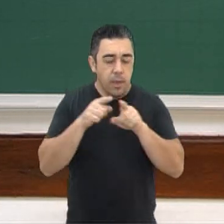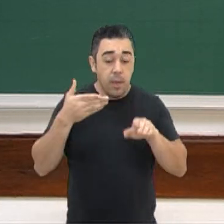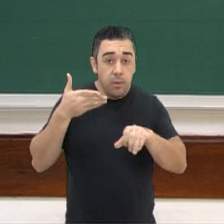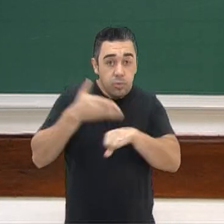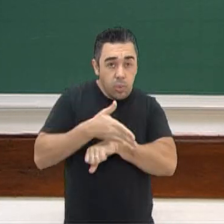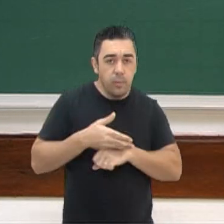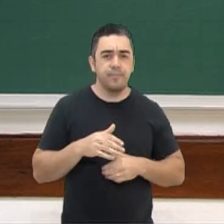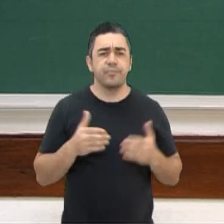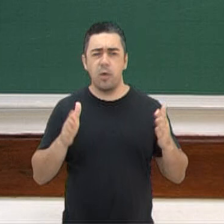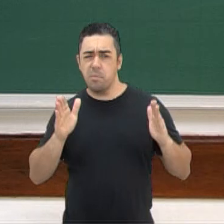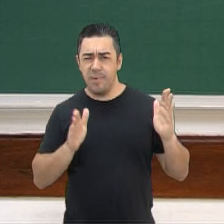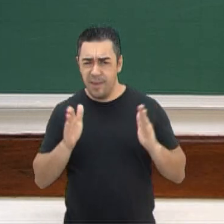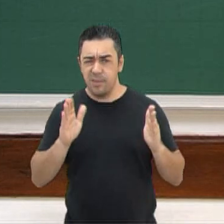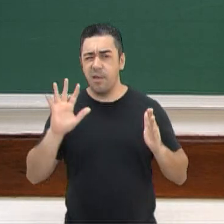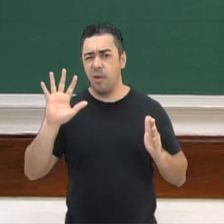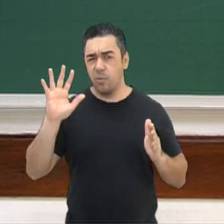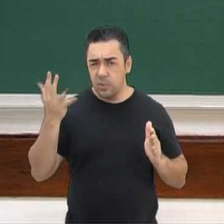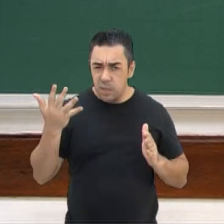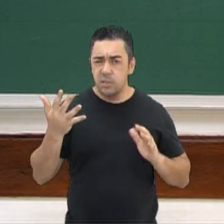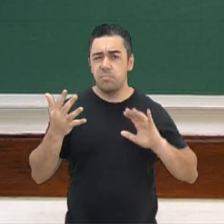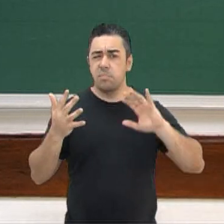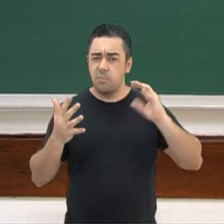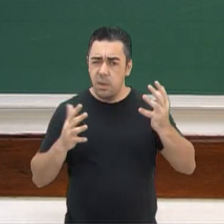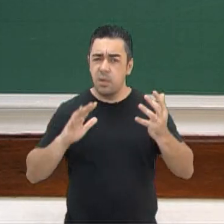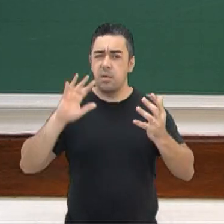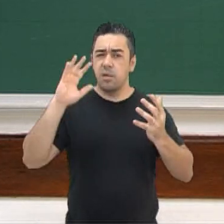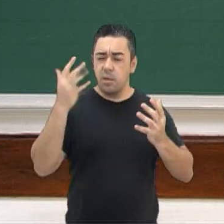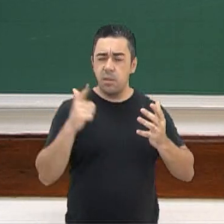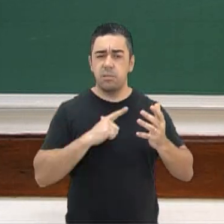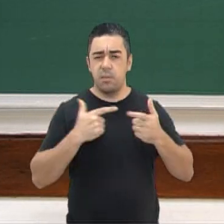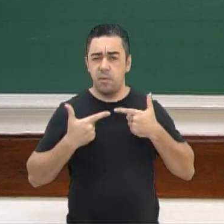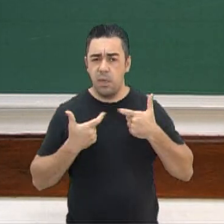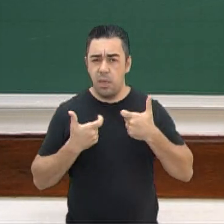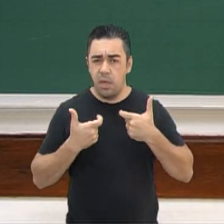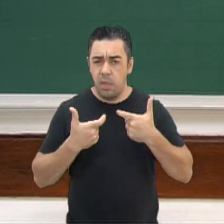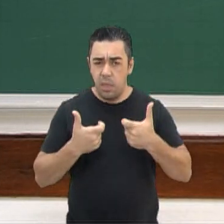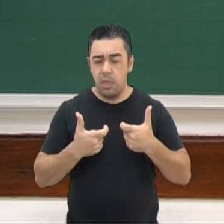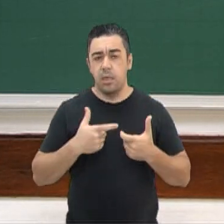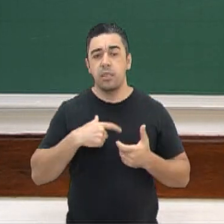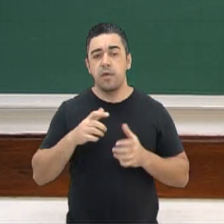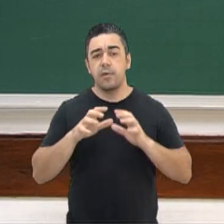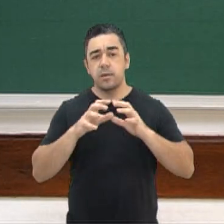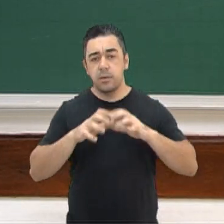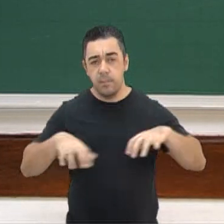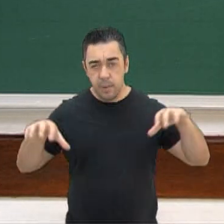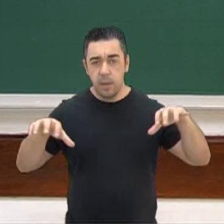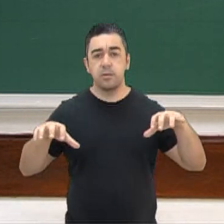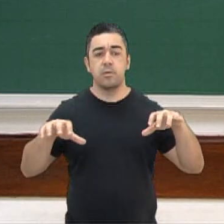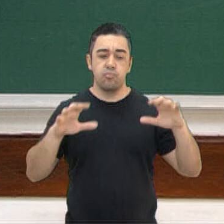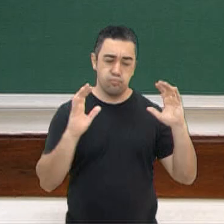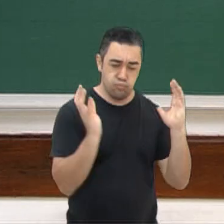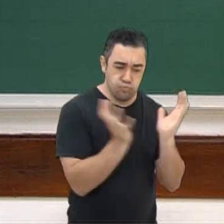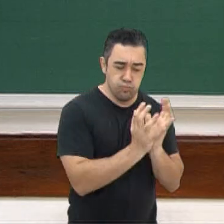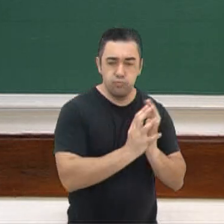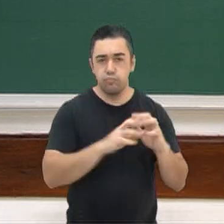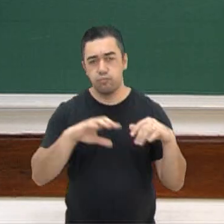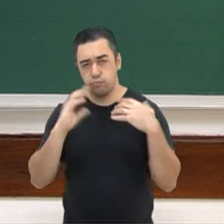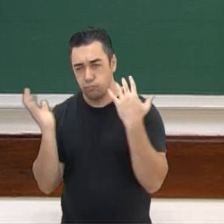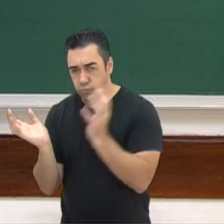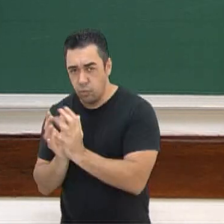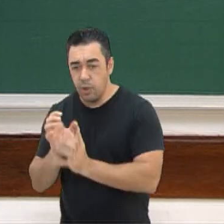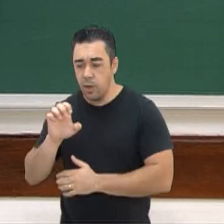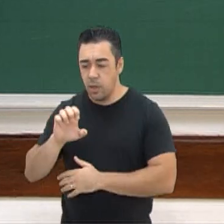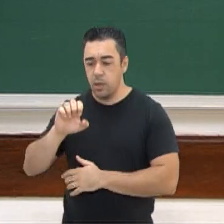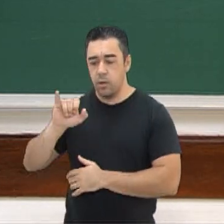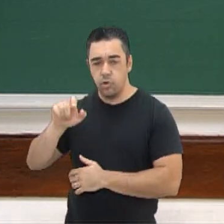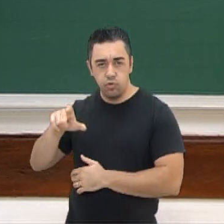período, uma série de acontecimentos marcaram o conflito. Tivemos a separação de dois blocos, o eixo,